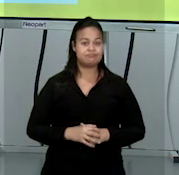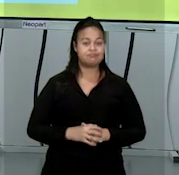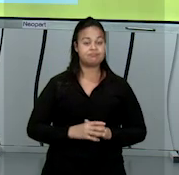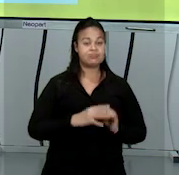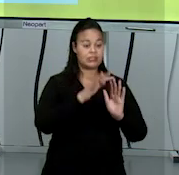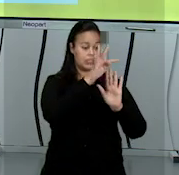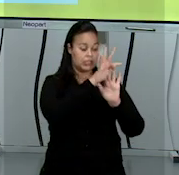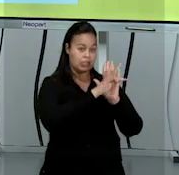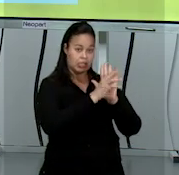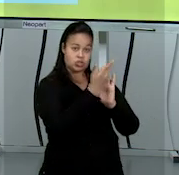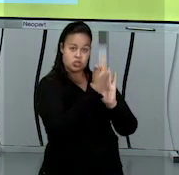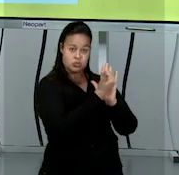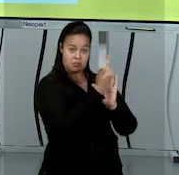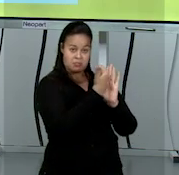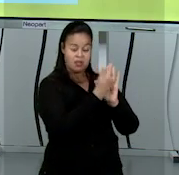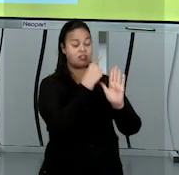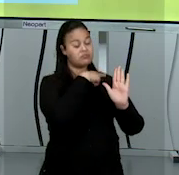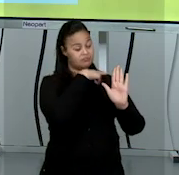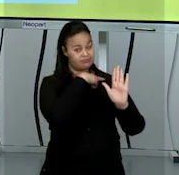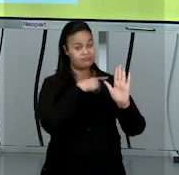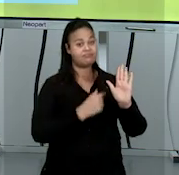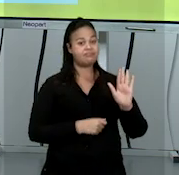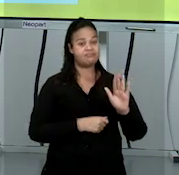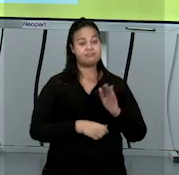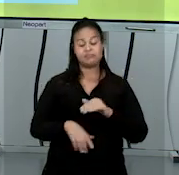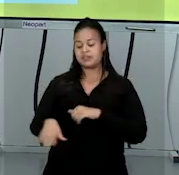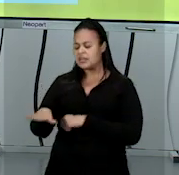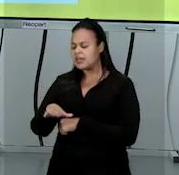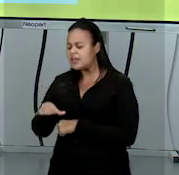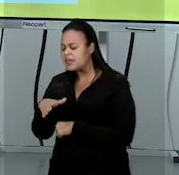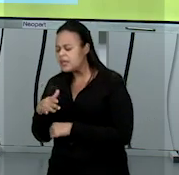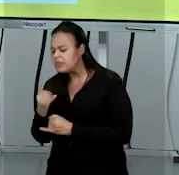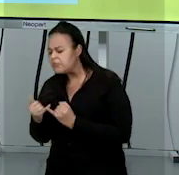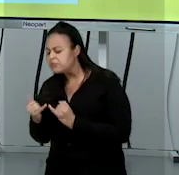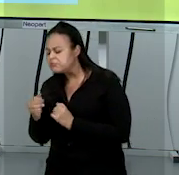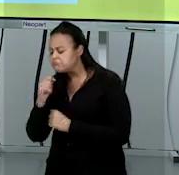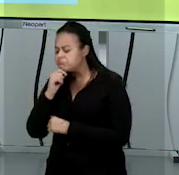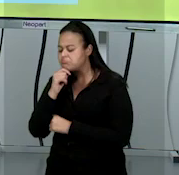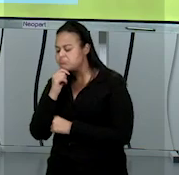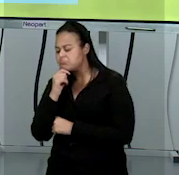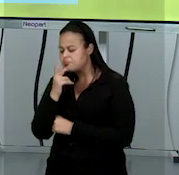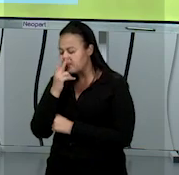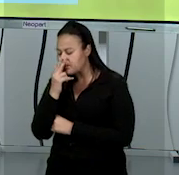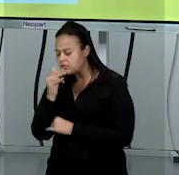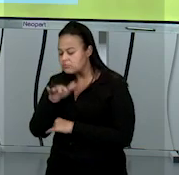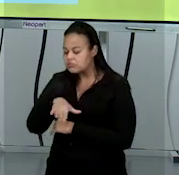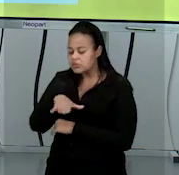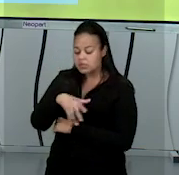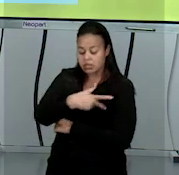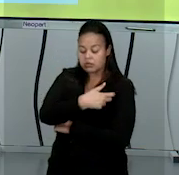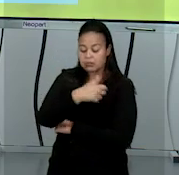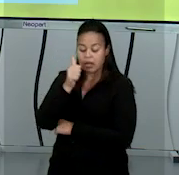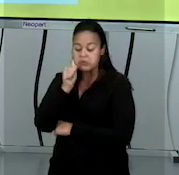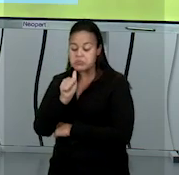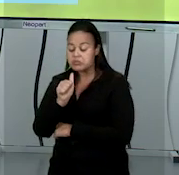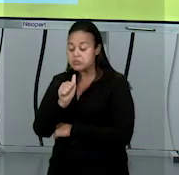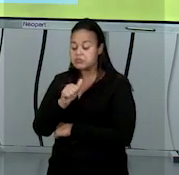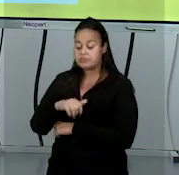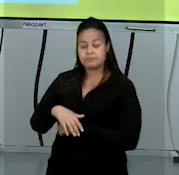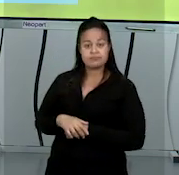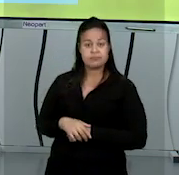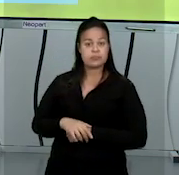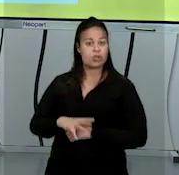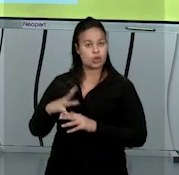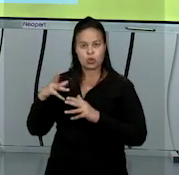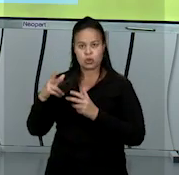adolescentes. Uma publicidade do governo de Minas Gerais. Então está aí, né? É um outro exemplo de